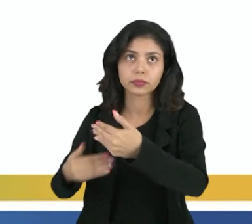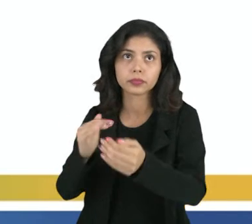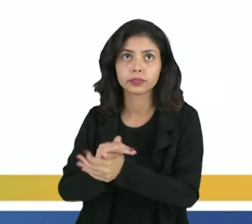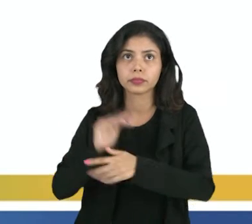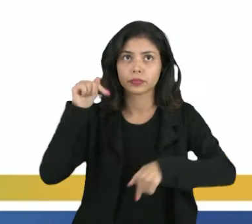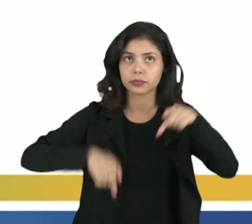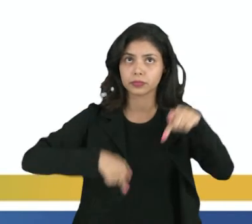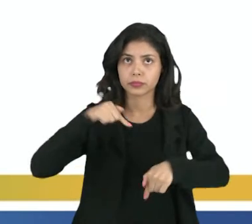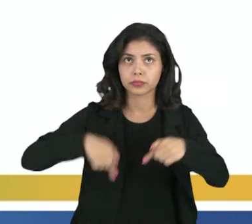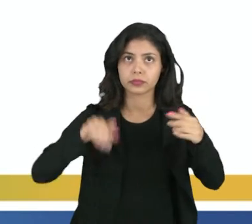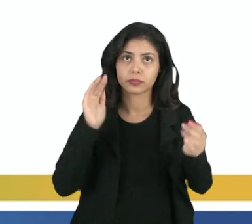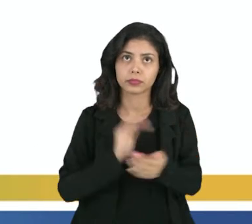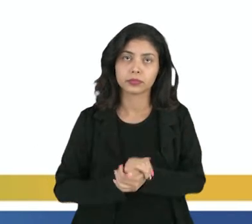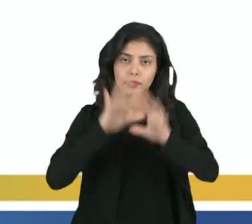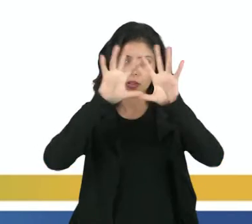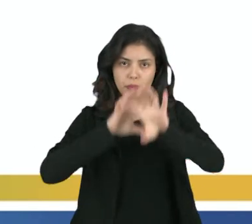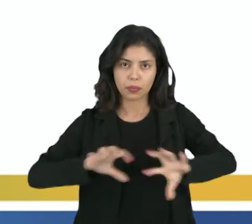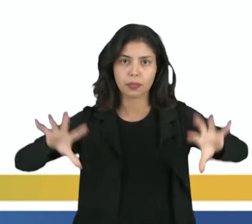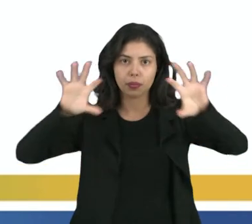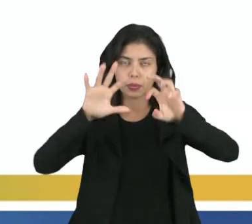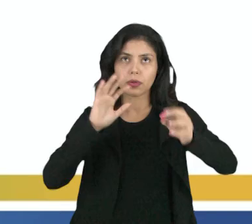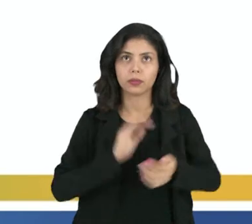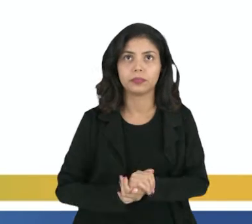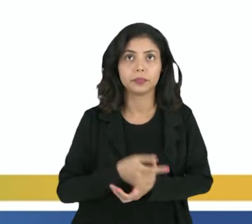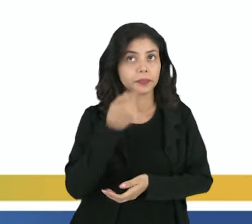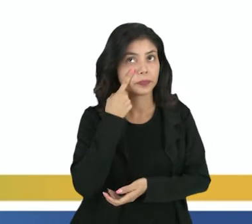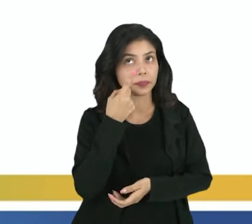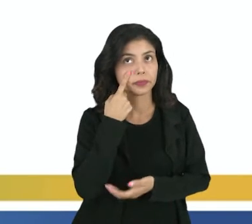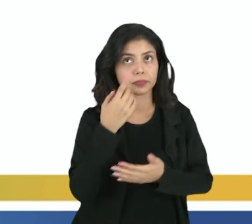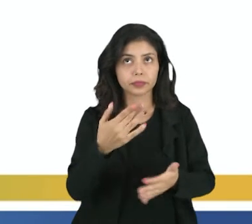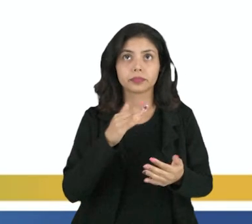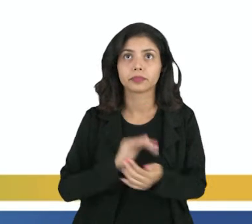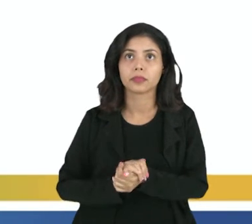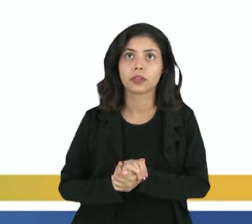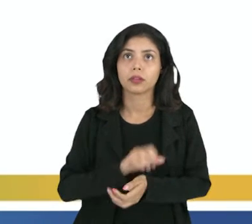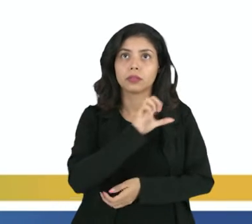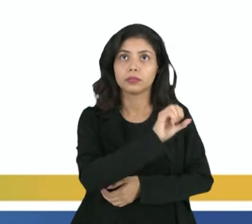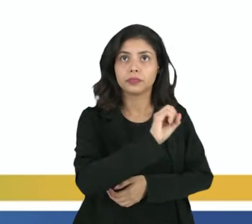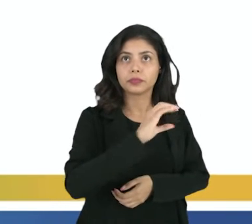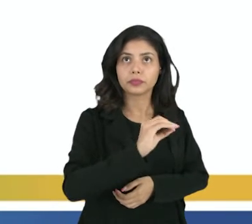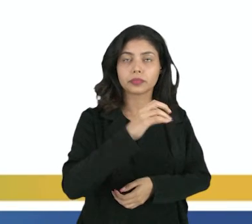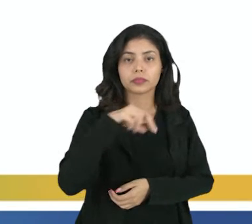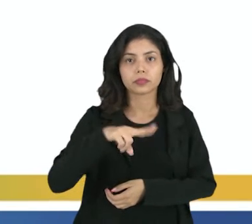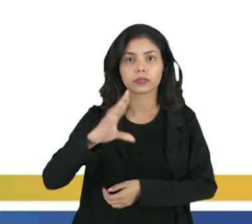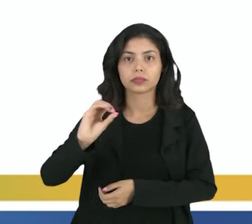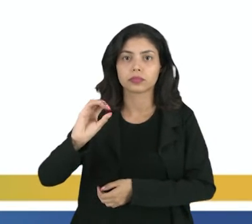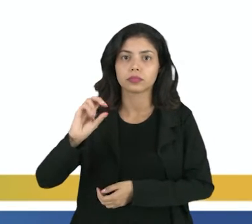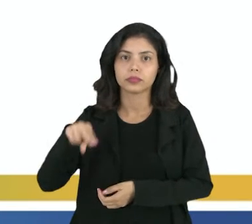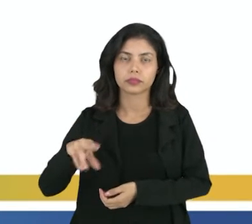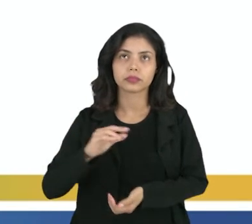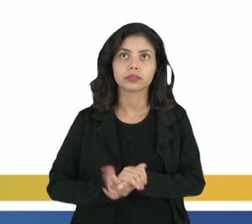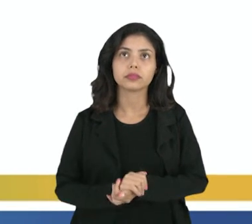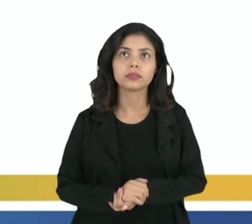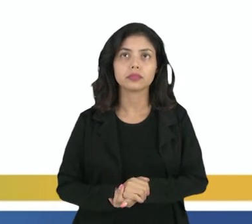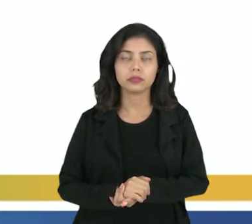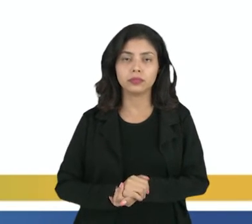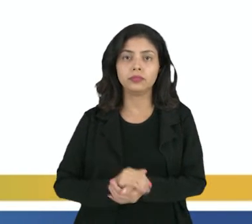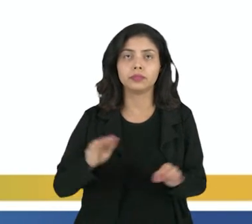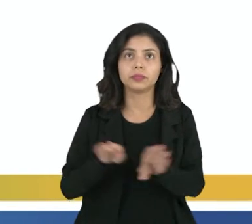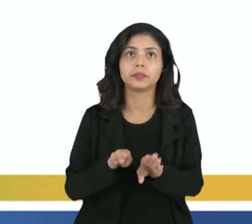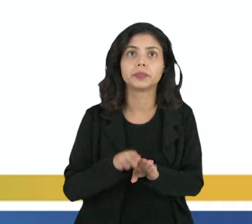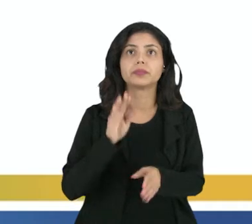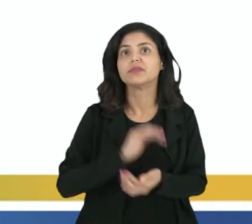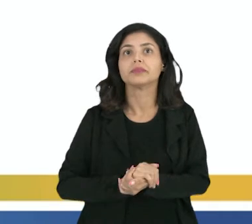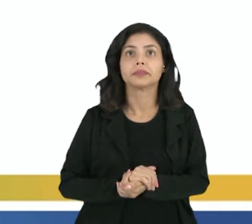químicos envolvendo esses gases poluentes como nós temos aqui o enxofre eo nitrogênio o que vai mudar aqui